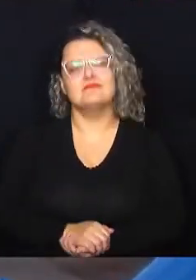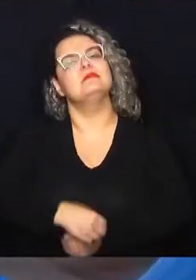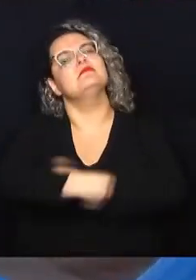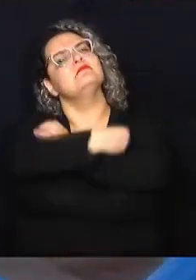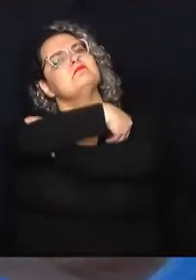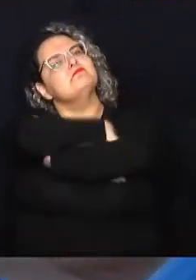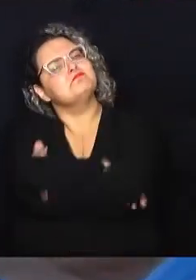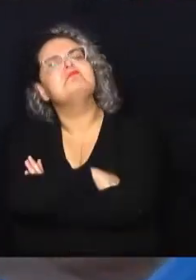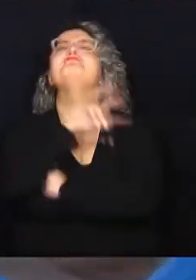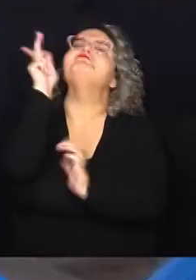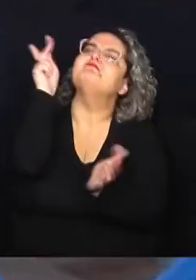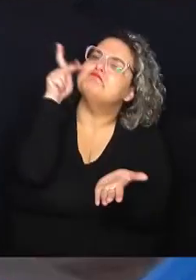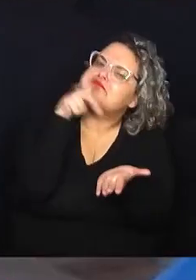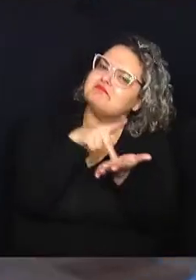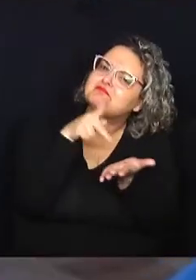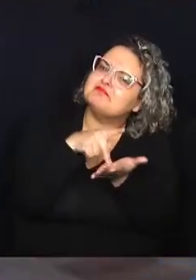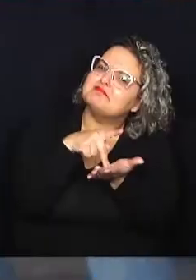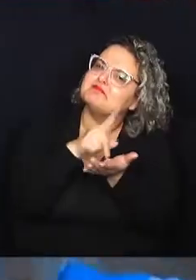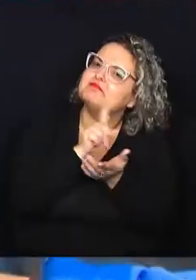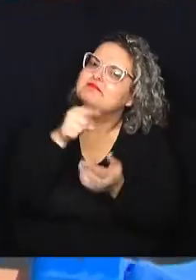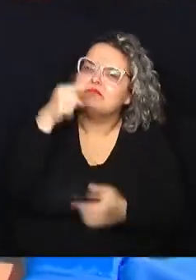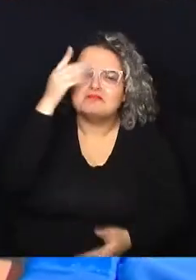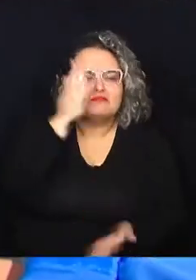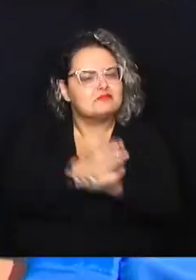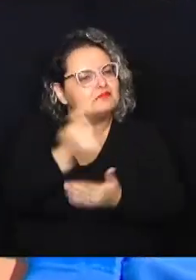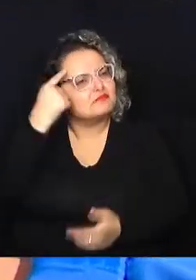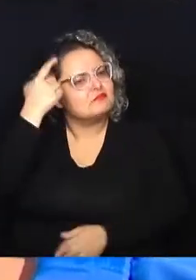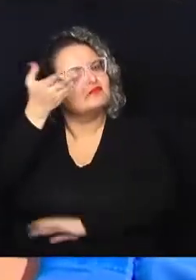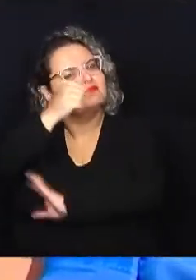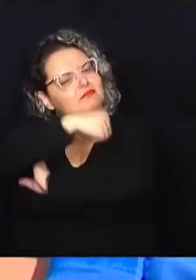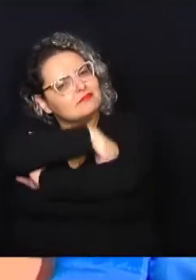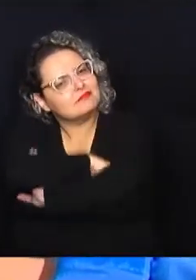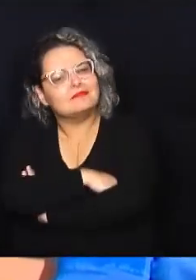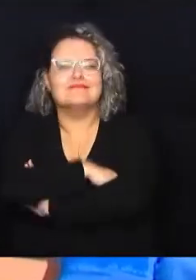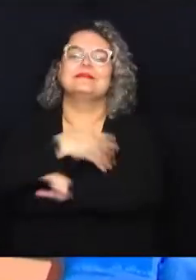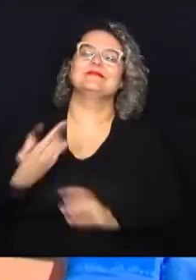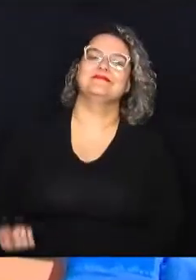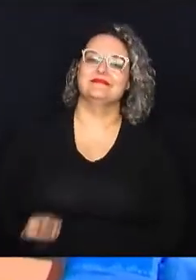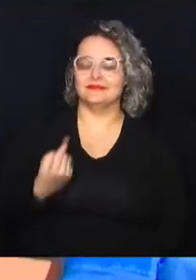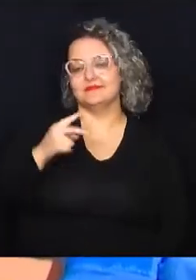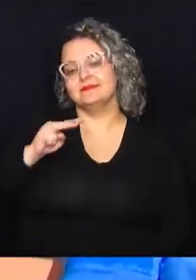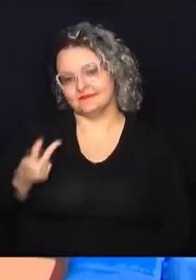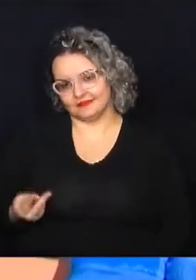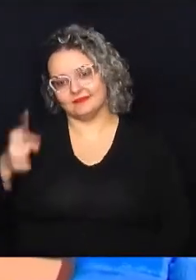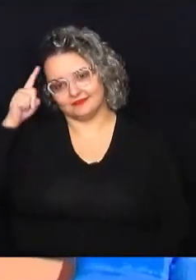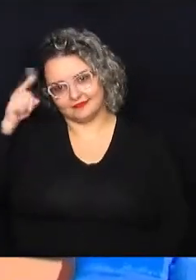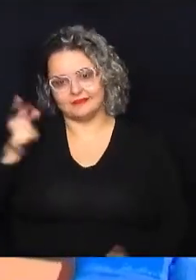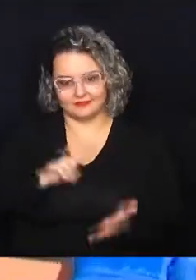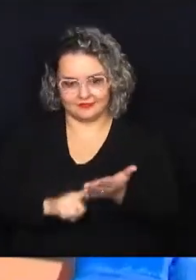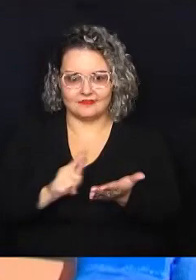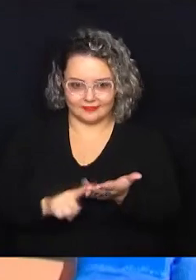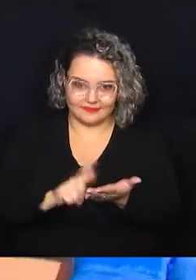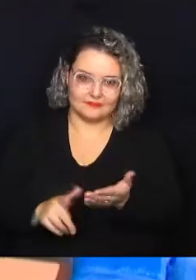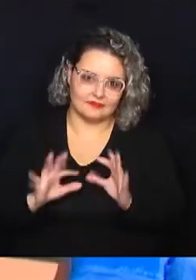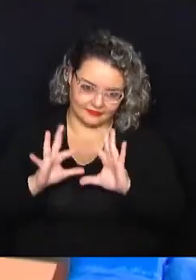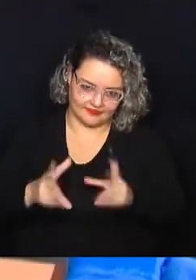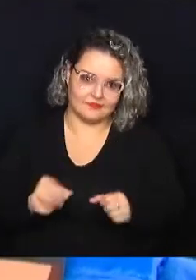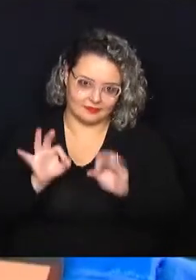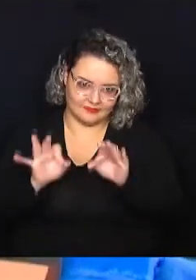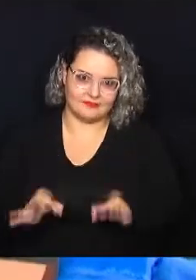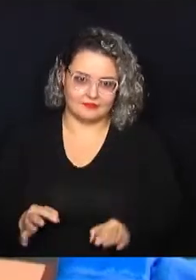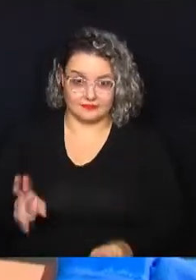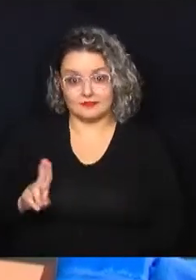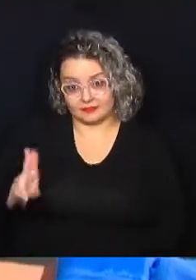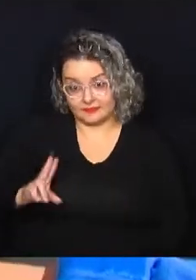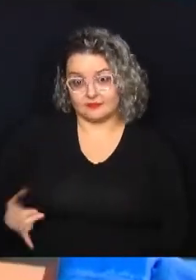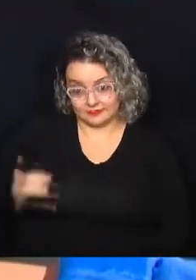né não tinha parado para pensar nisso uma vez por dia eu tento tá limpando ele para estar higienizando né porque eu uso